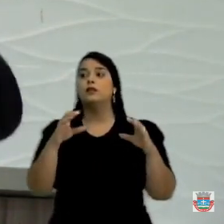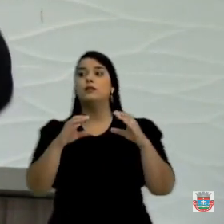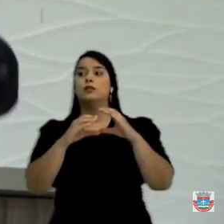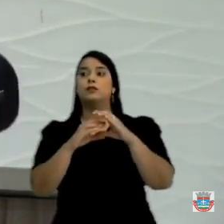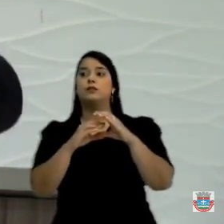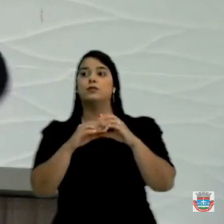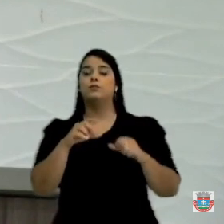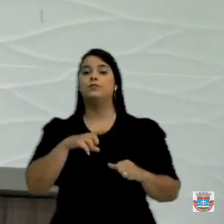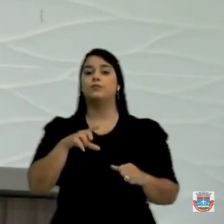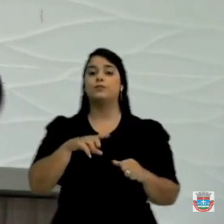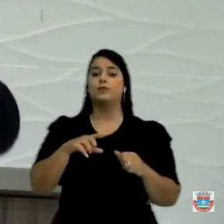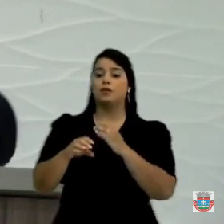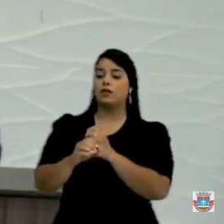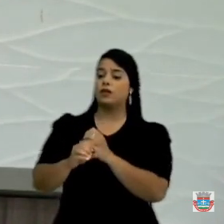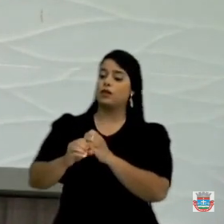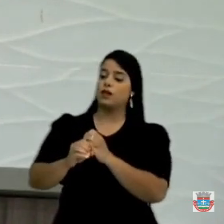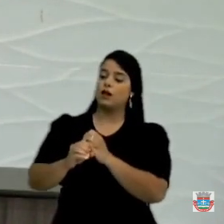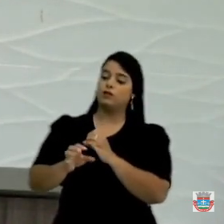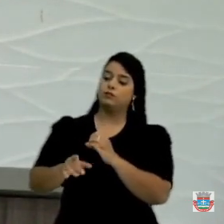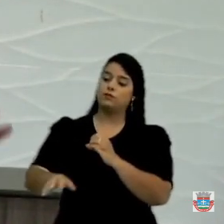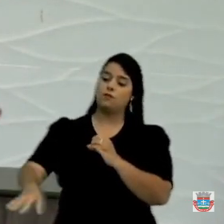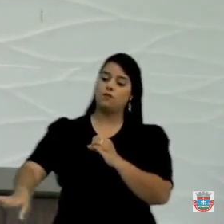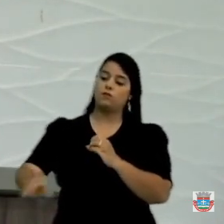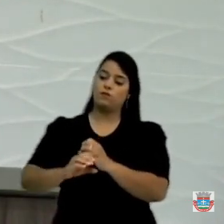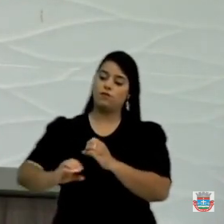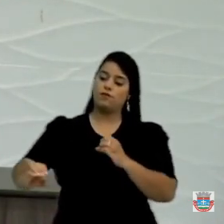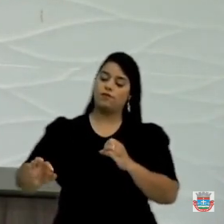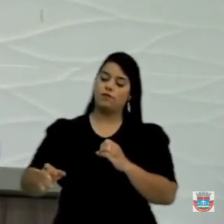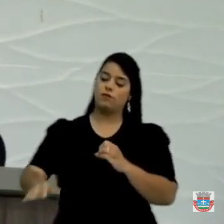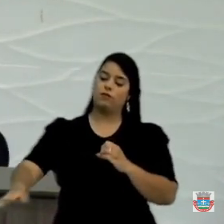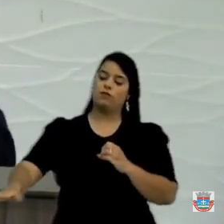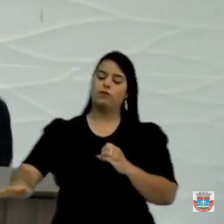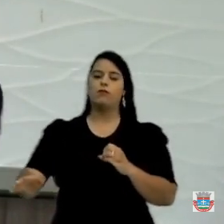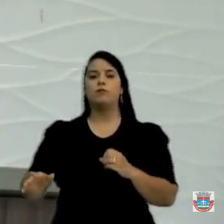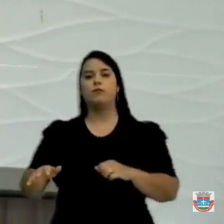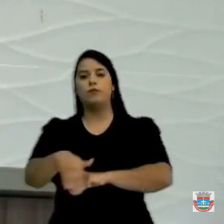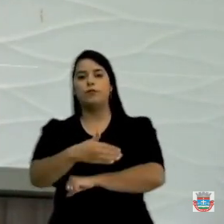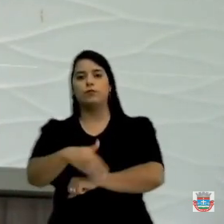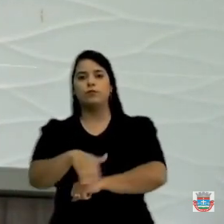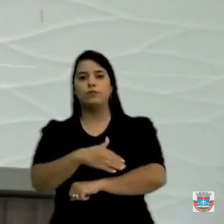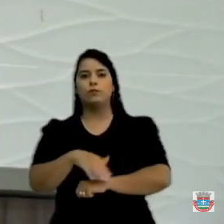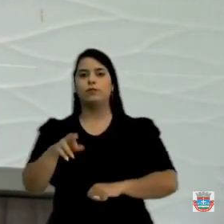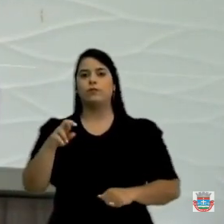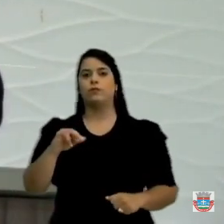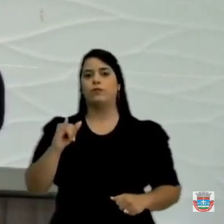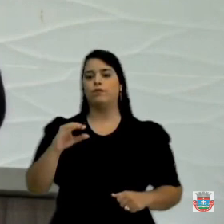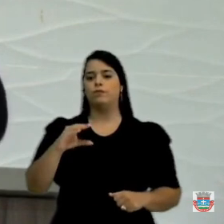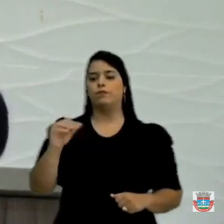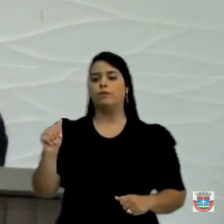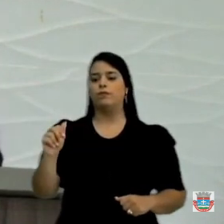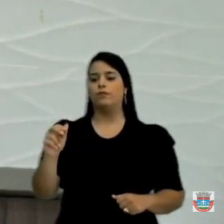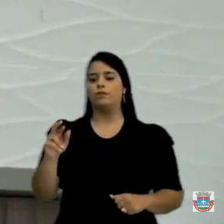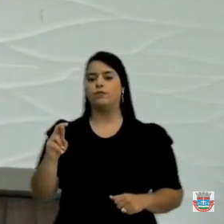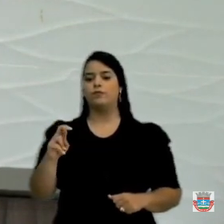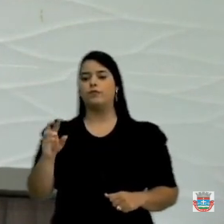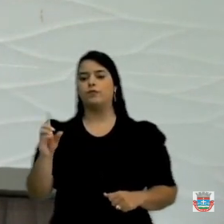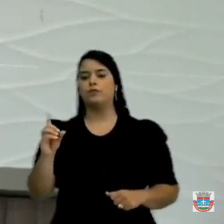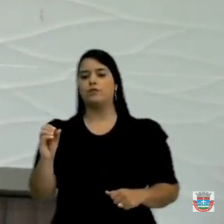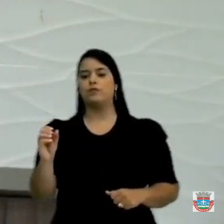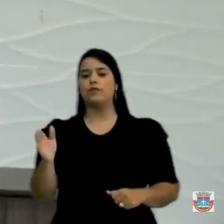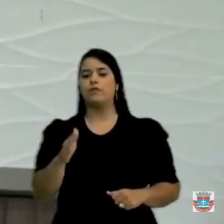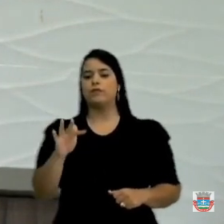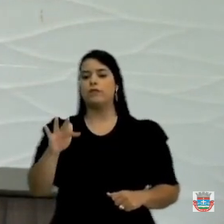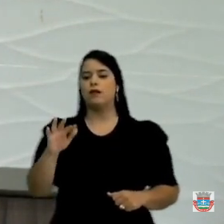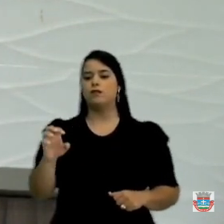tem um estouramento aí no Ricardo Ferreira. Eles estão dizendo também que vão resolver esse problema. Também,